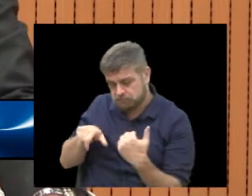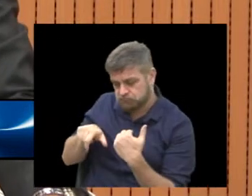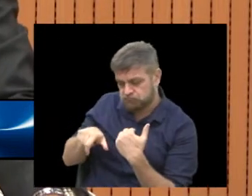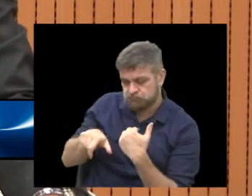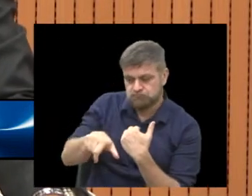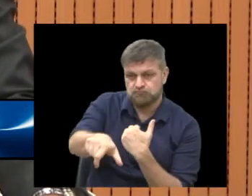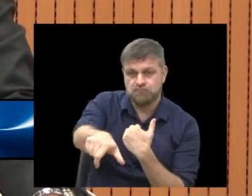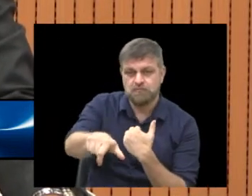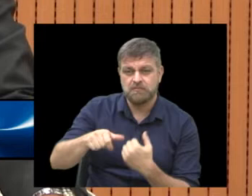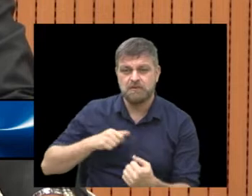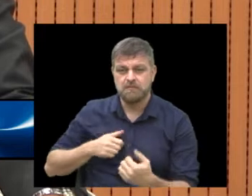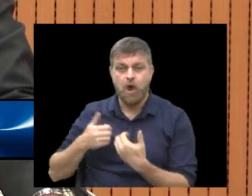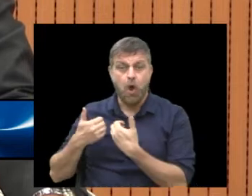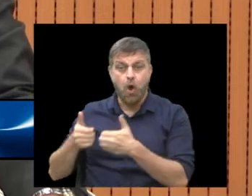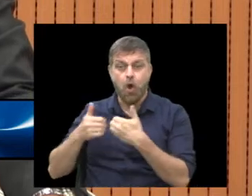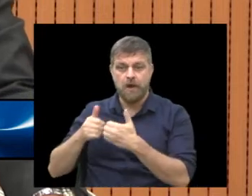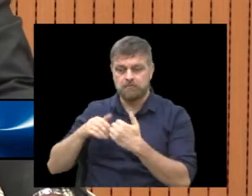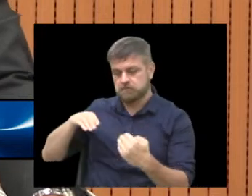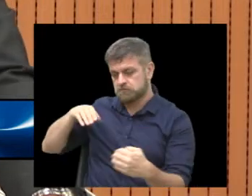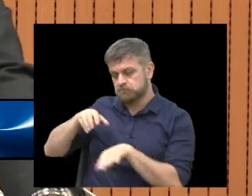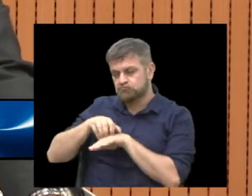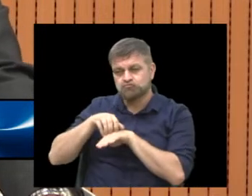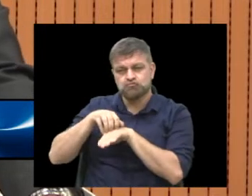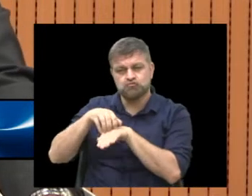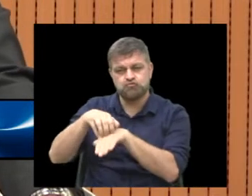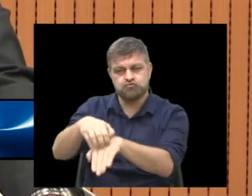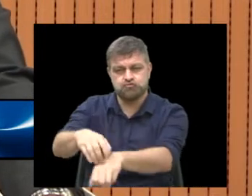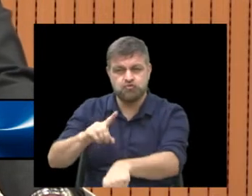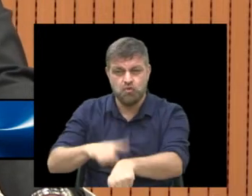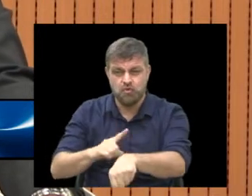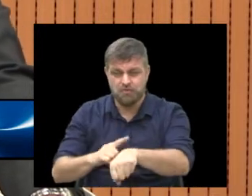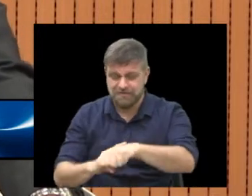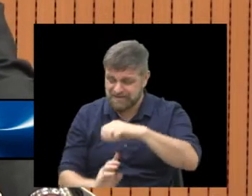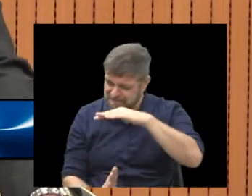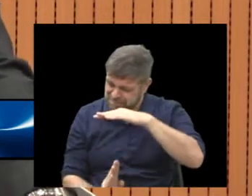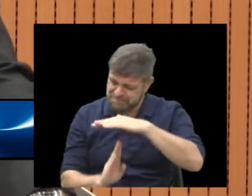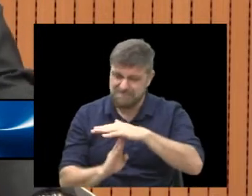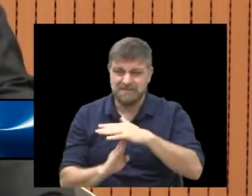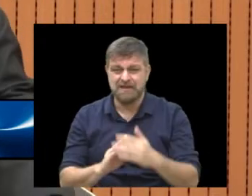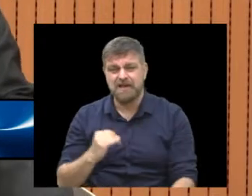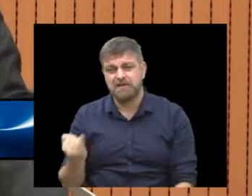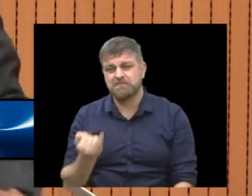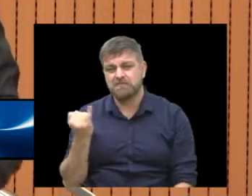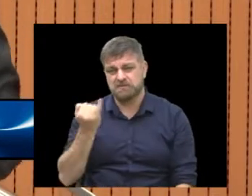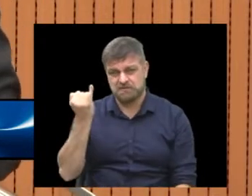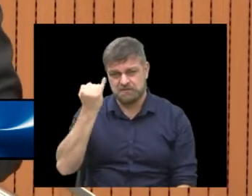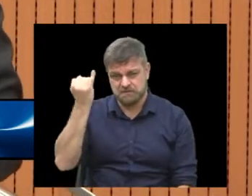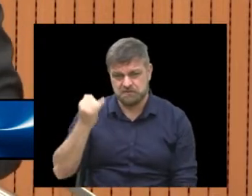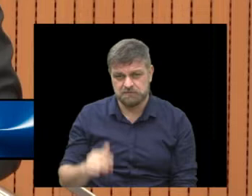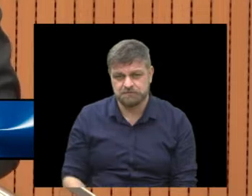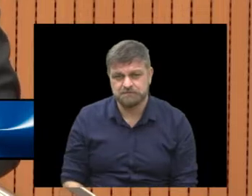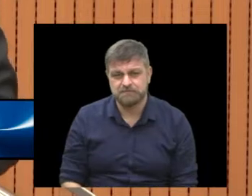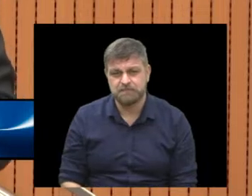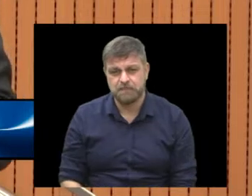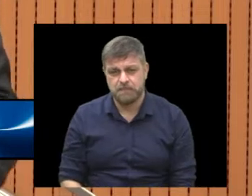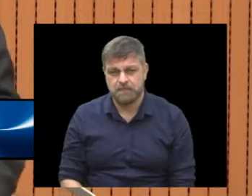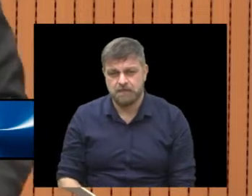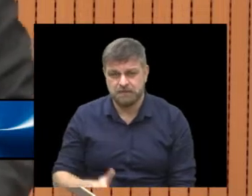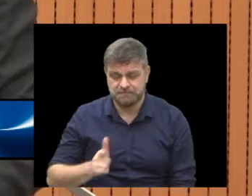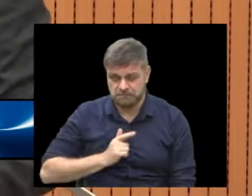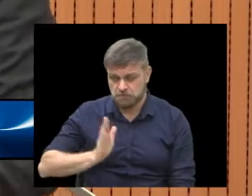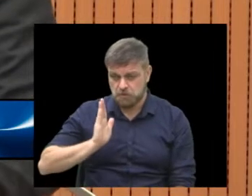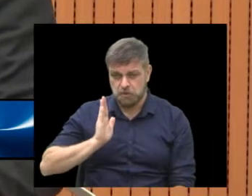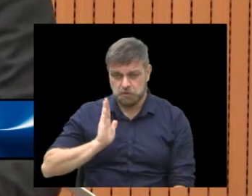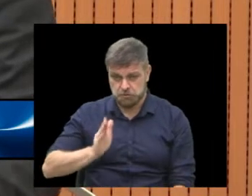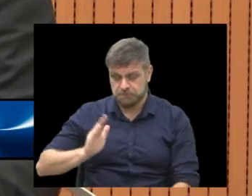de transporte coletivo, né, nos horários de pico. Isso é uma medida importante. A gente já tem essa